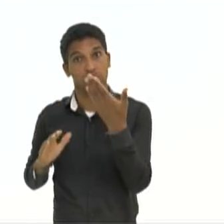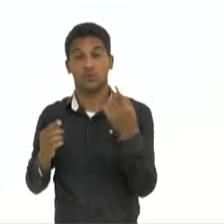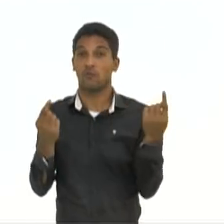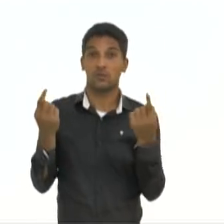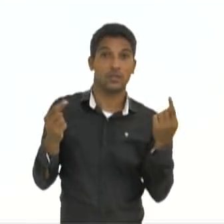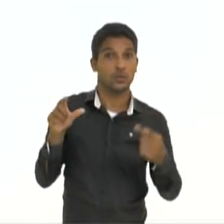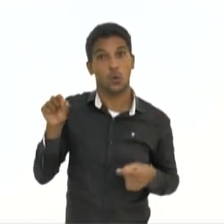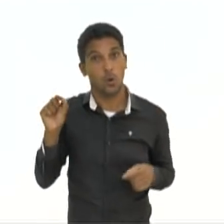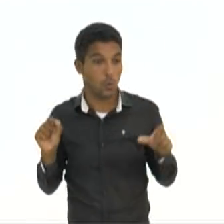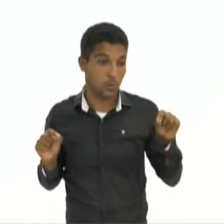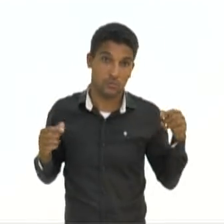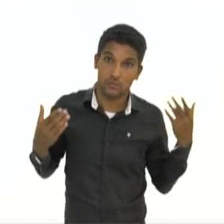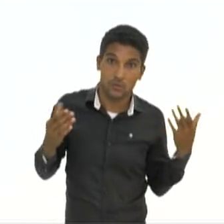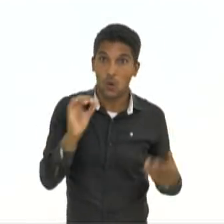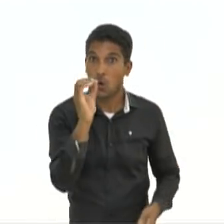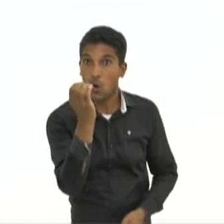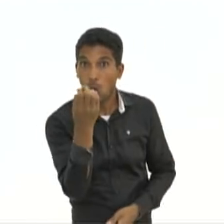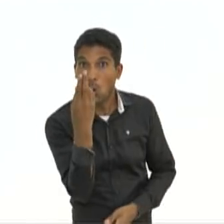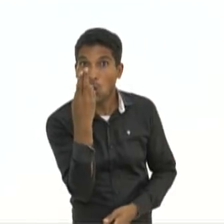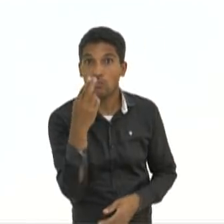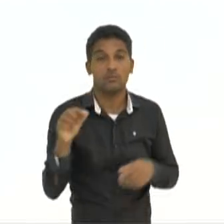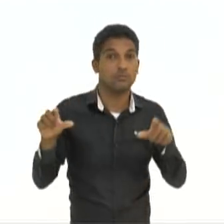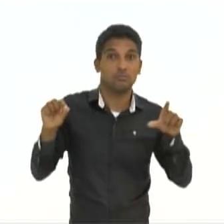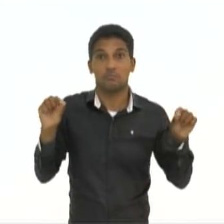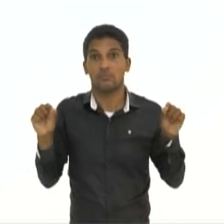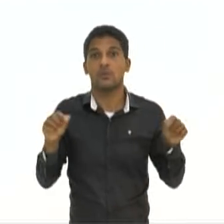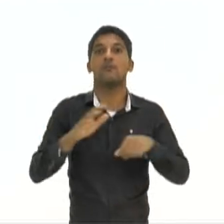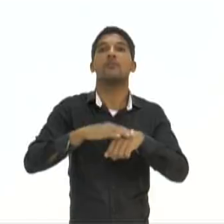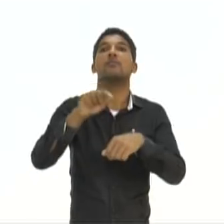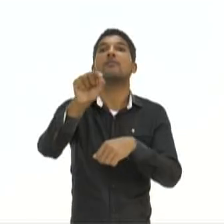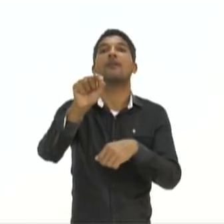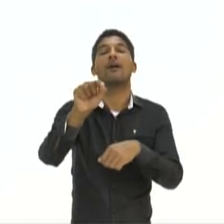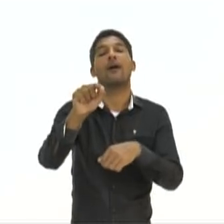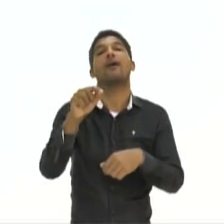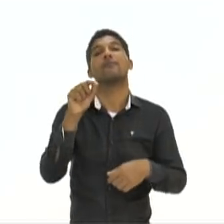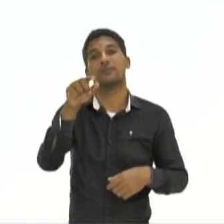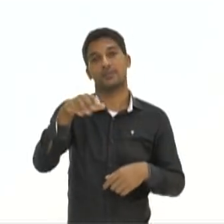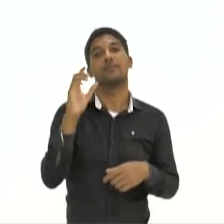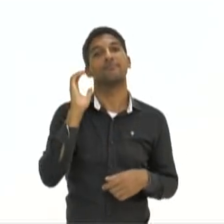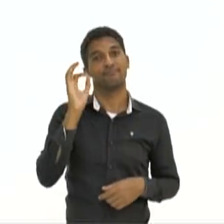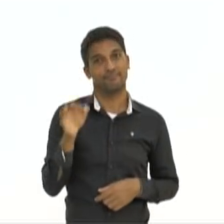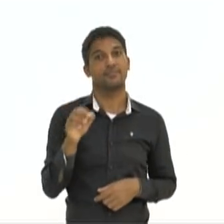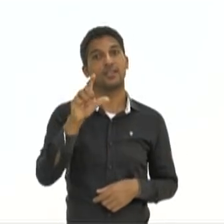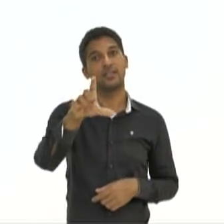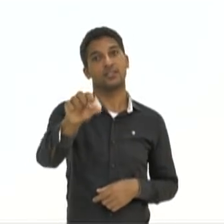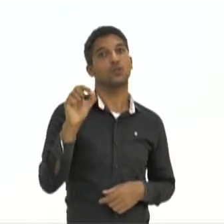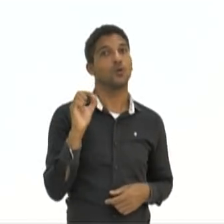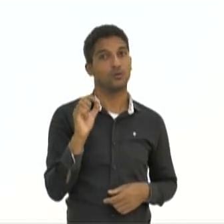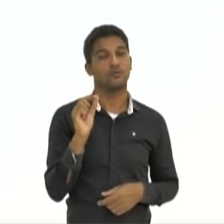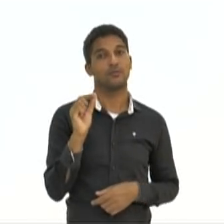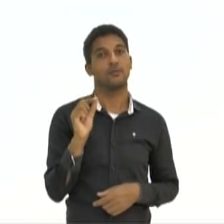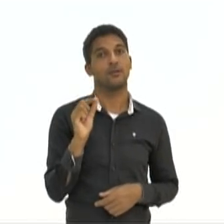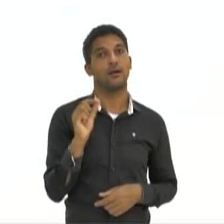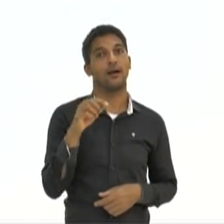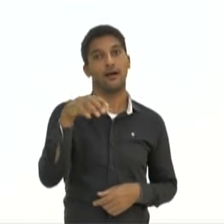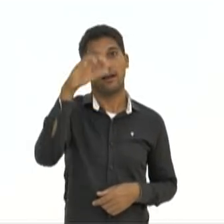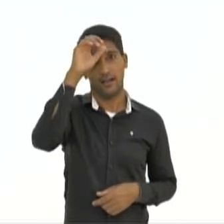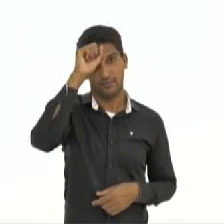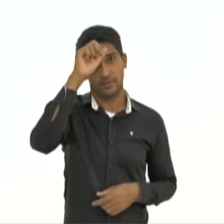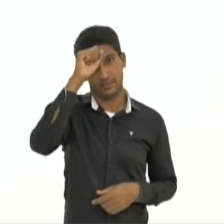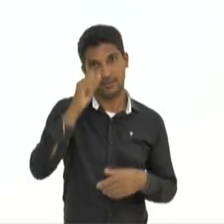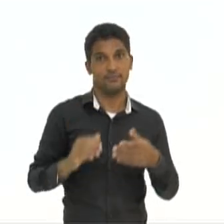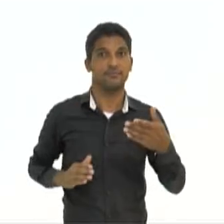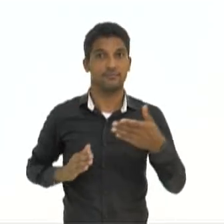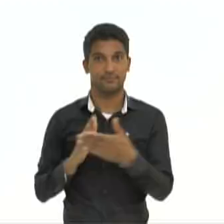é a de vocês? A de vocês que estão assistindo, com certeza já fizeram uma escolha. Que não é só passar de ano que importa, mas também aprender a se apropriar